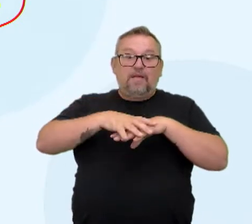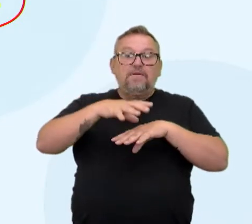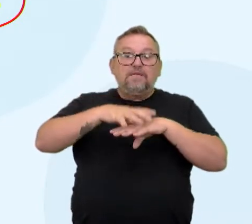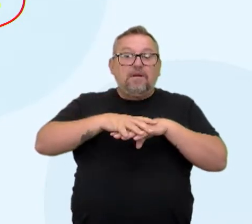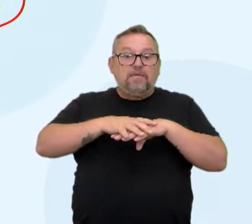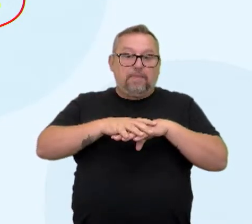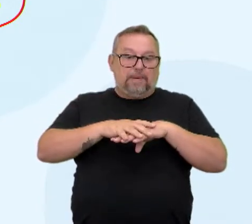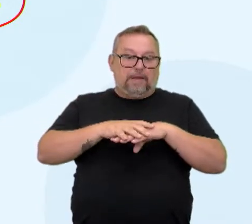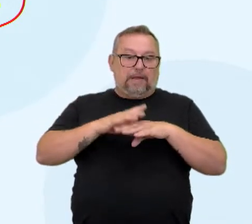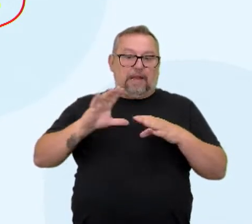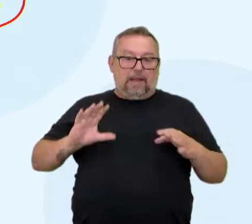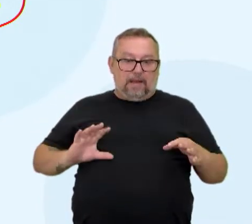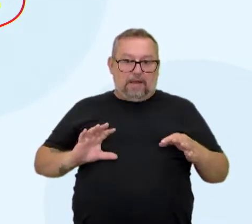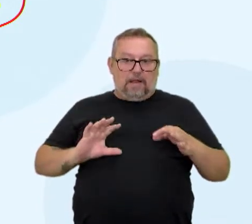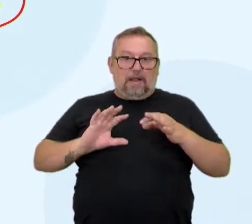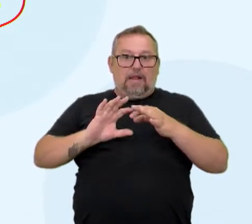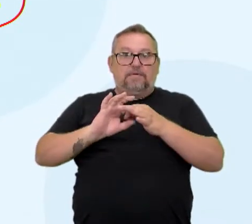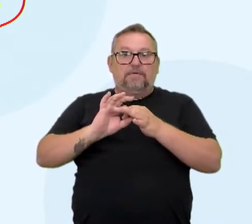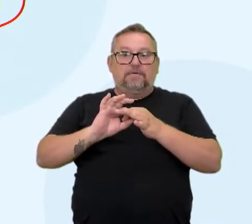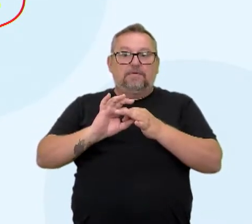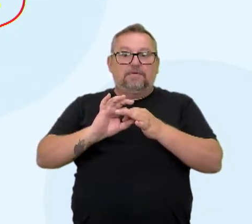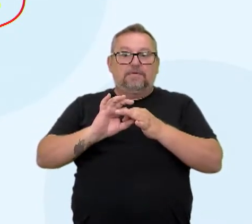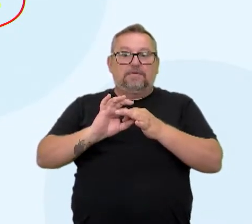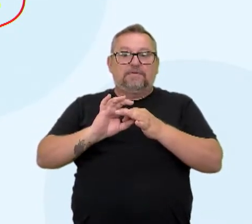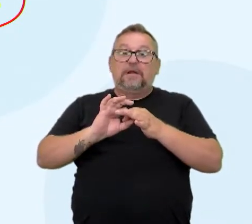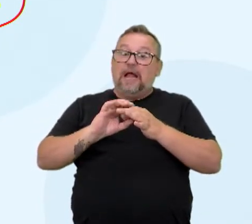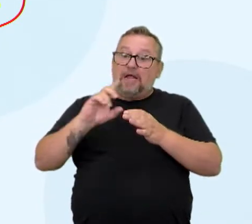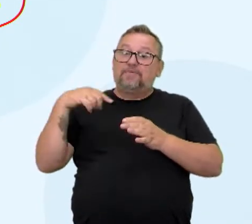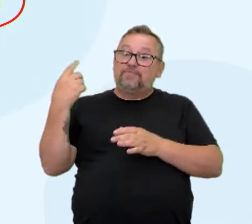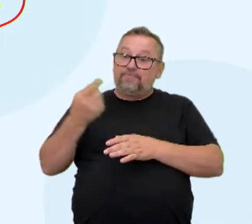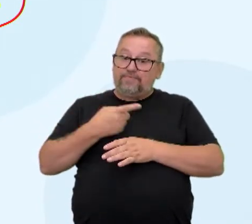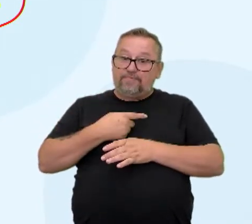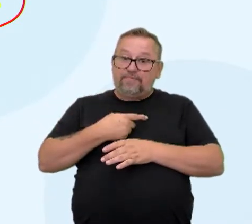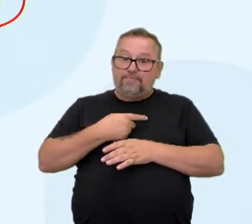Matemática Conectada, que nós